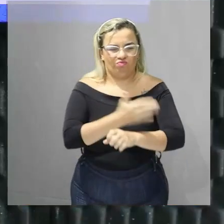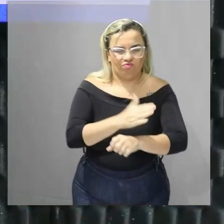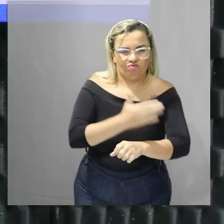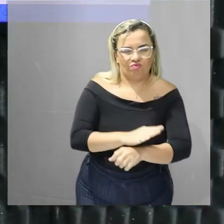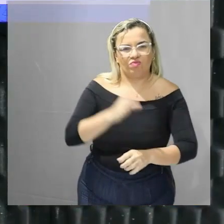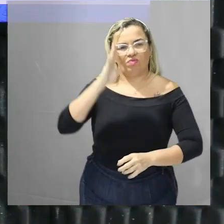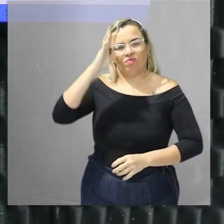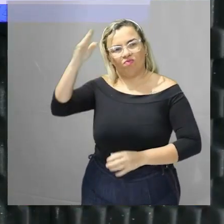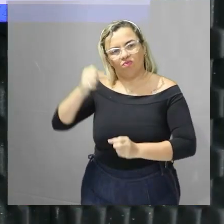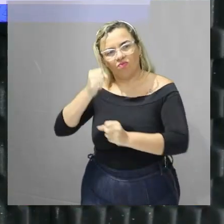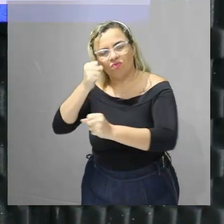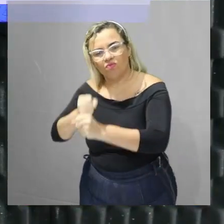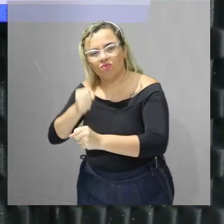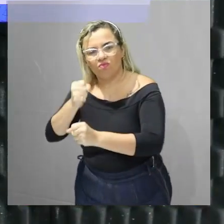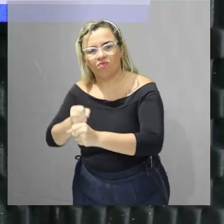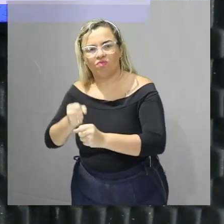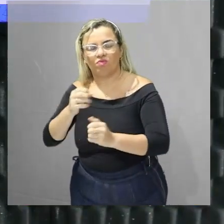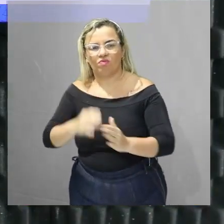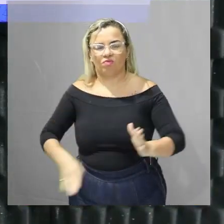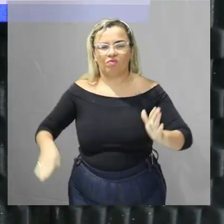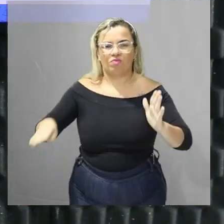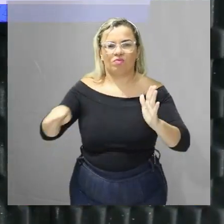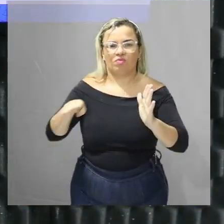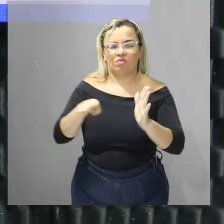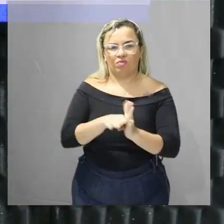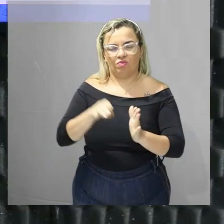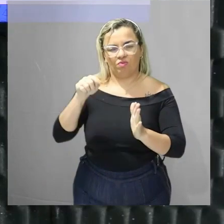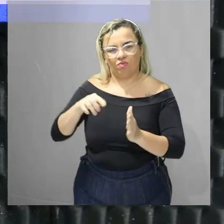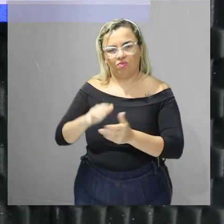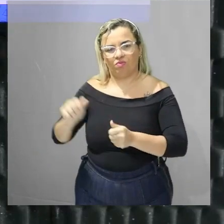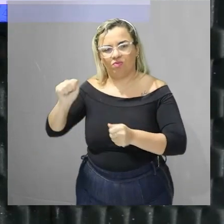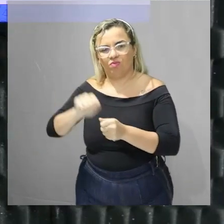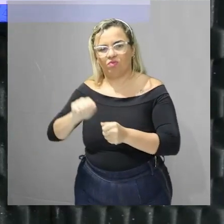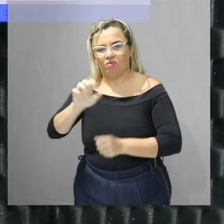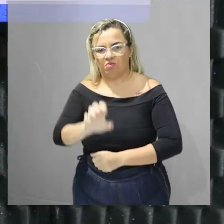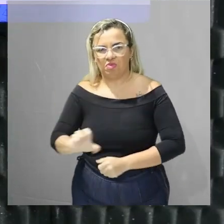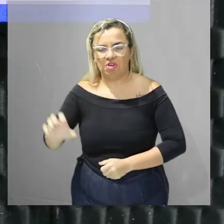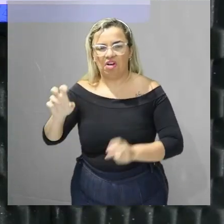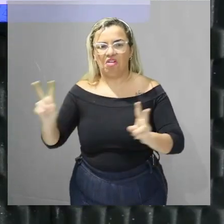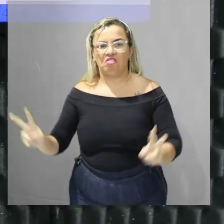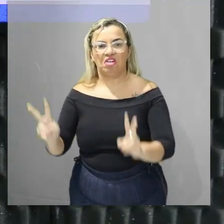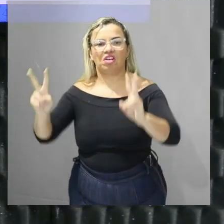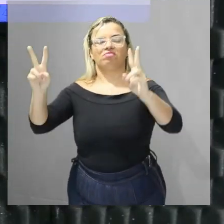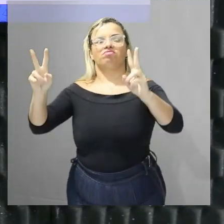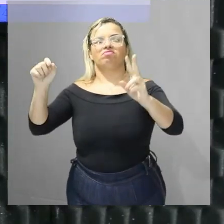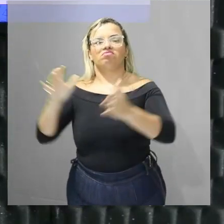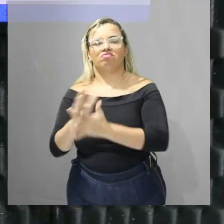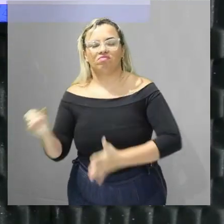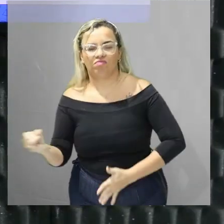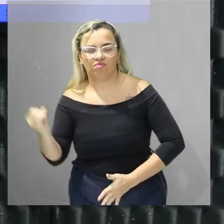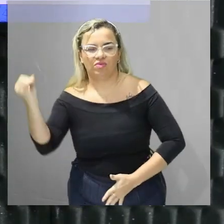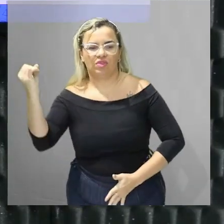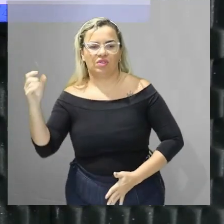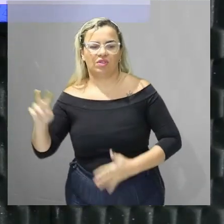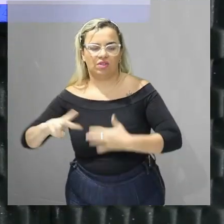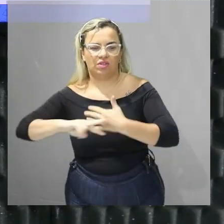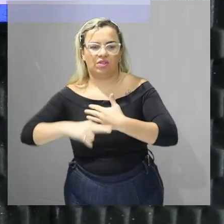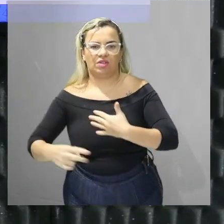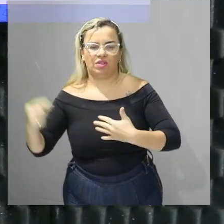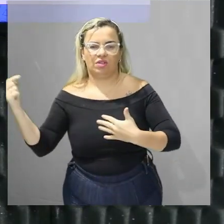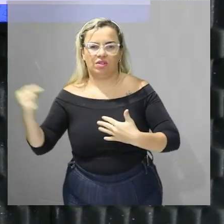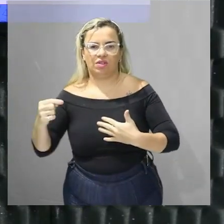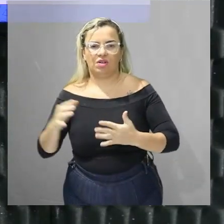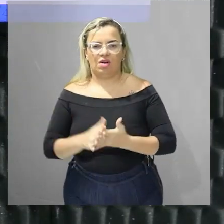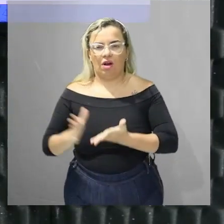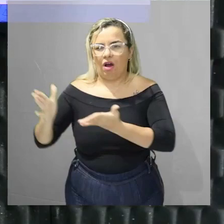ter principalmente construções que chegam, né, que fazem essa região valorizar, né, e, consequentemente, tendem